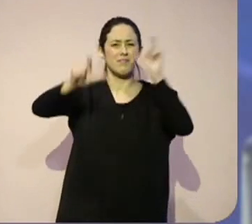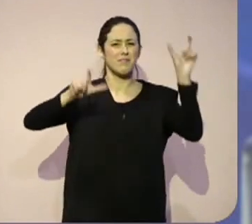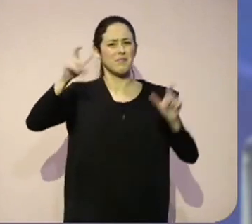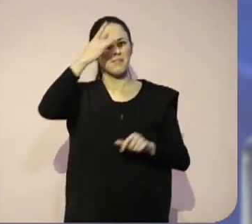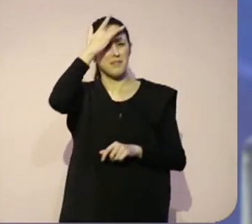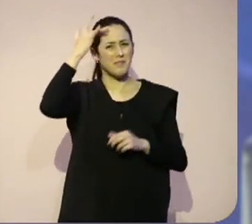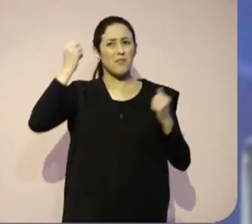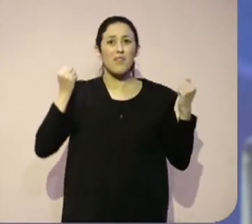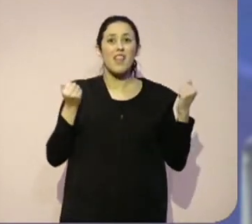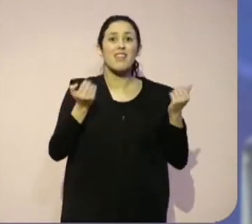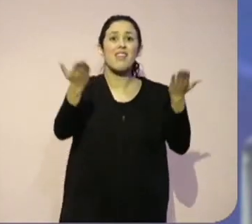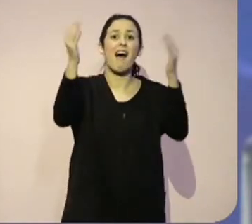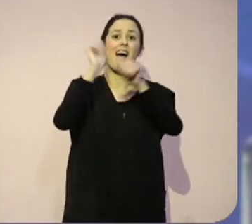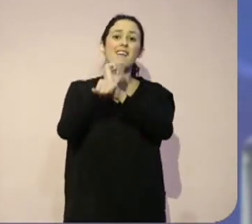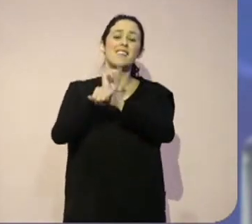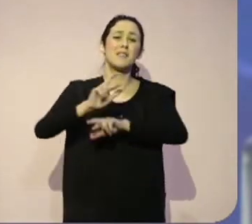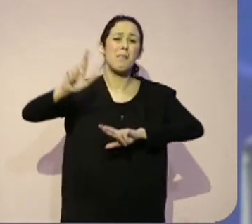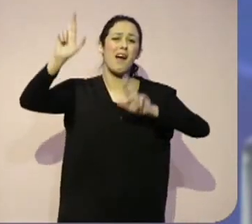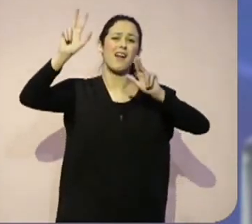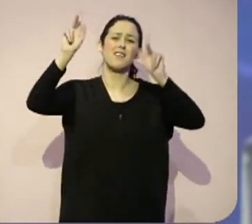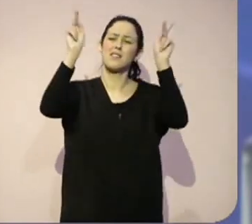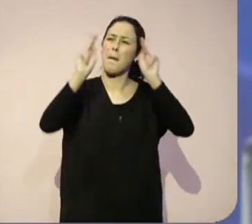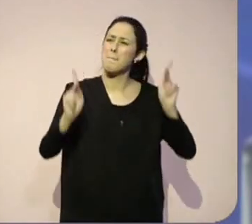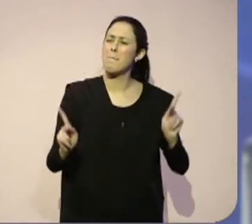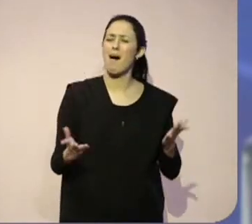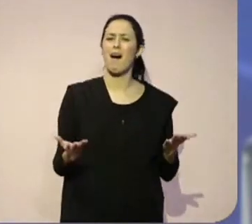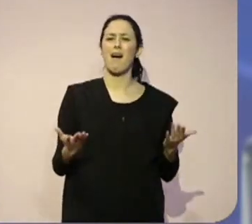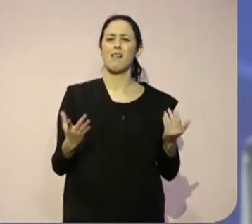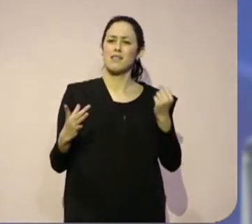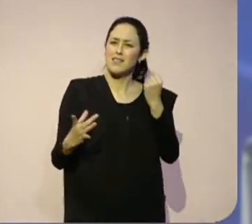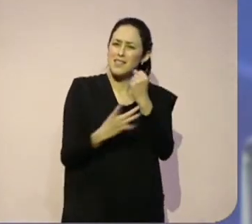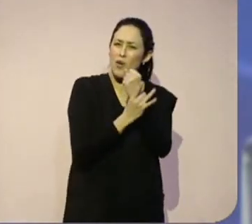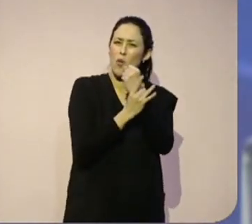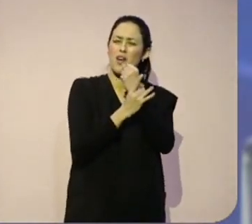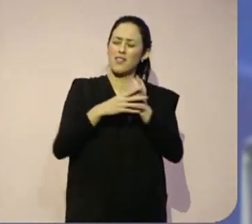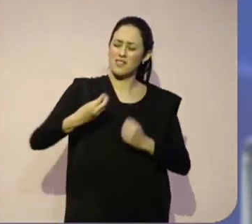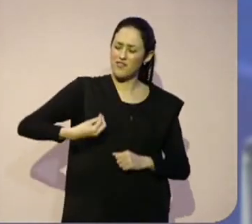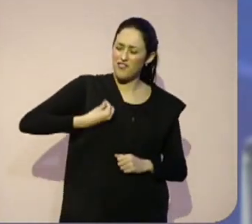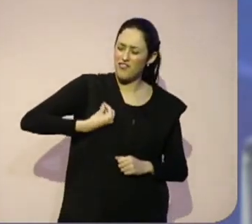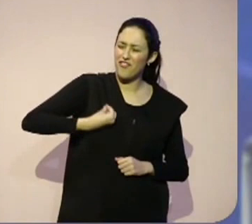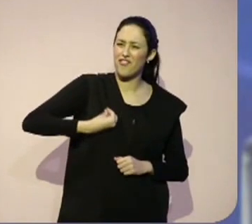trazendo esperança, paz, segurança, vida,